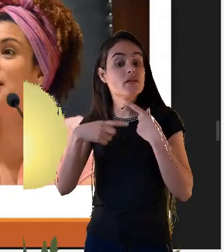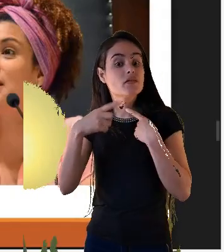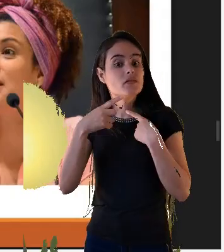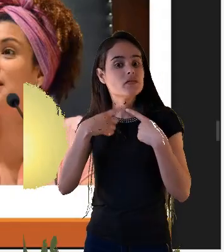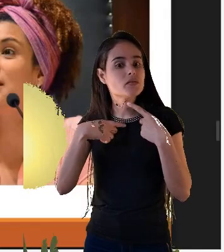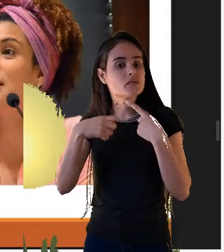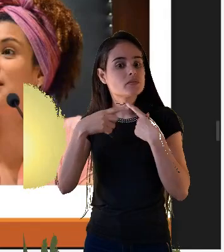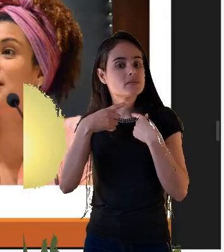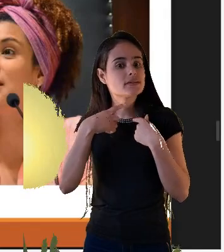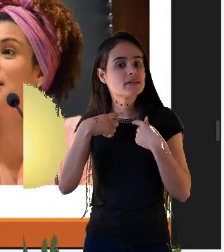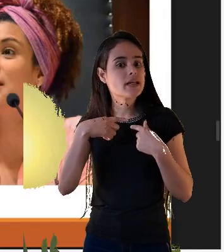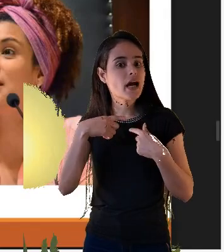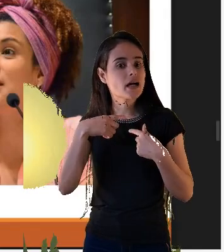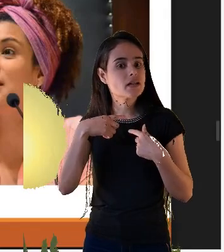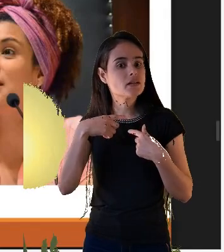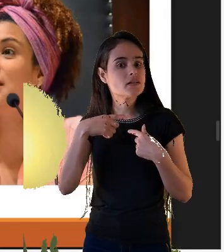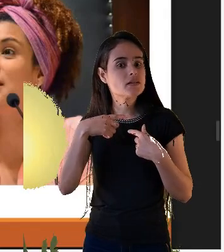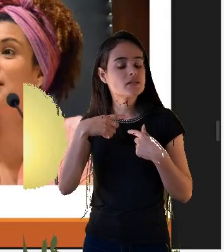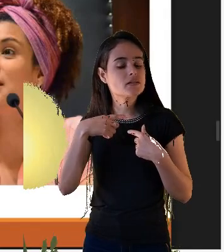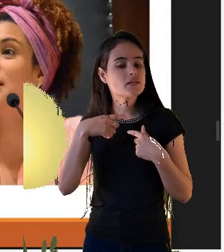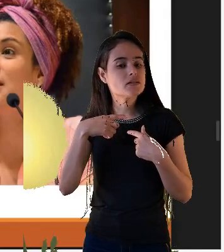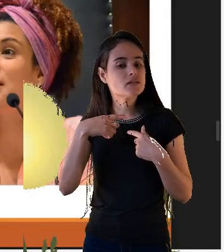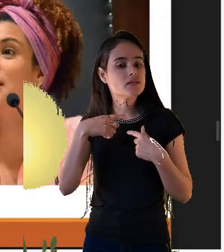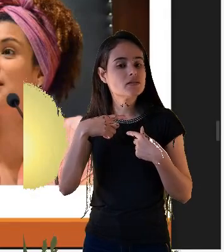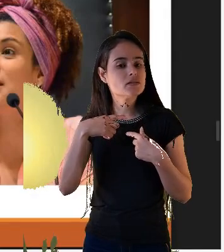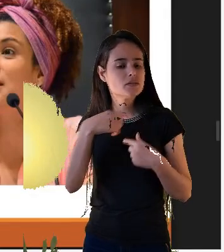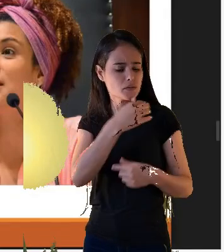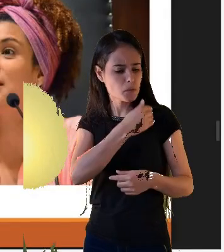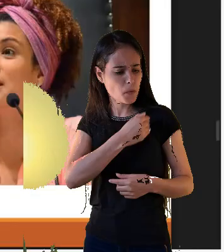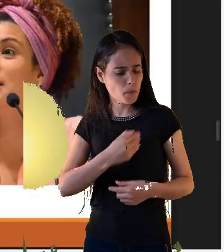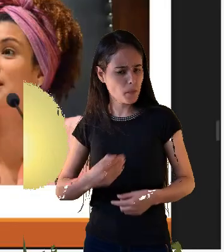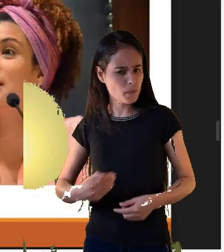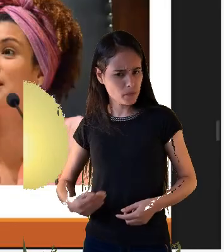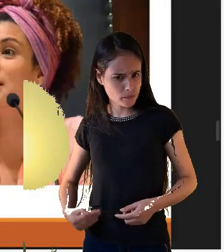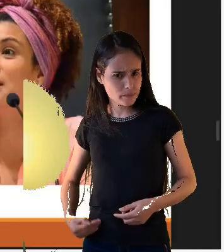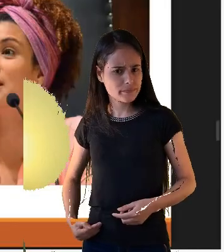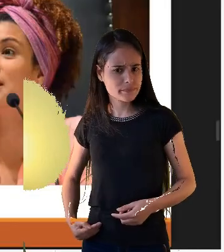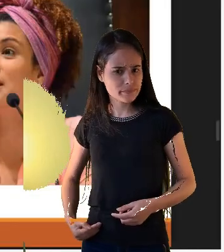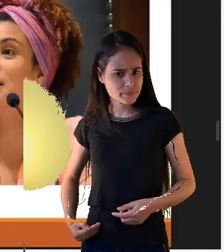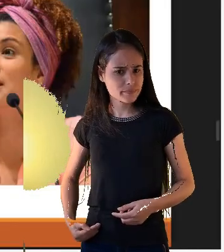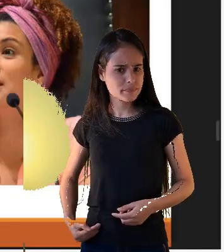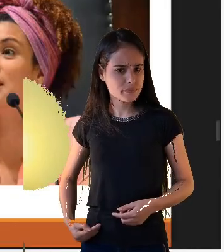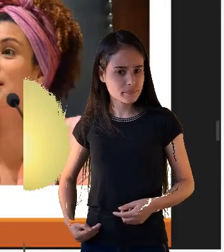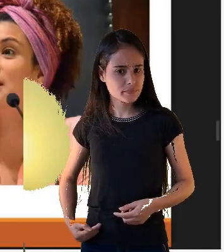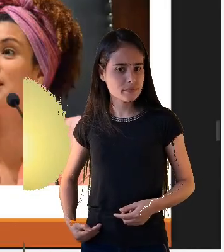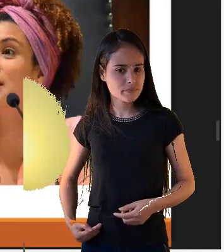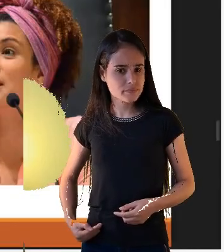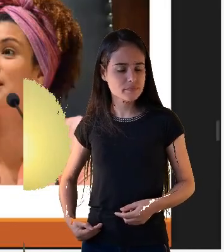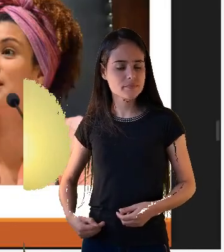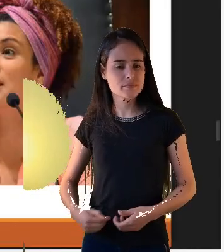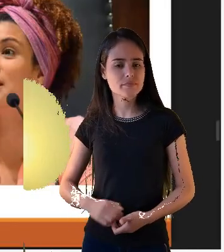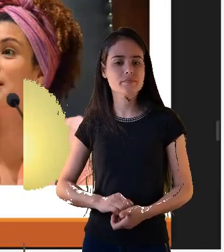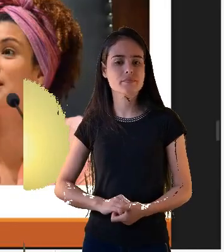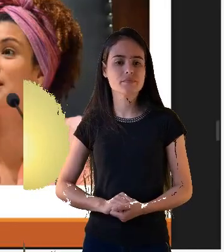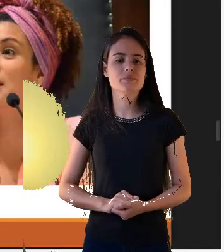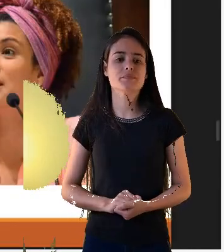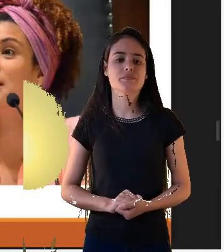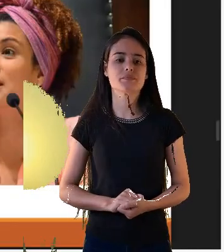da política brasileira pensada para mulheres negras, né?